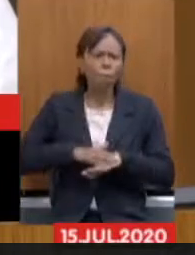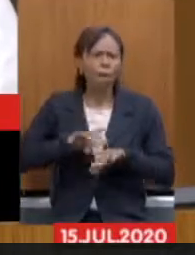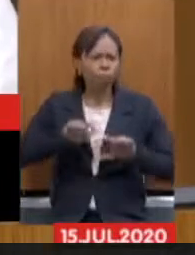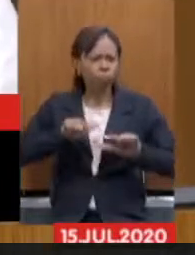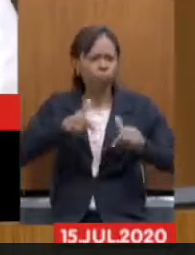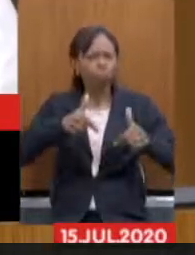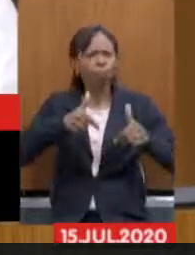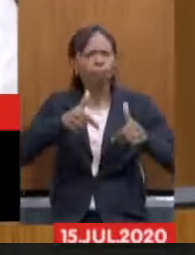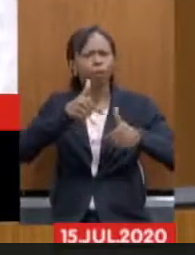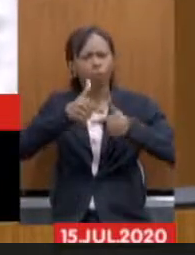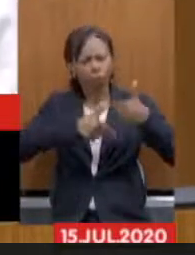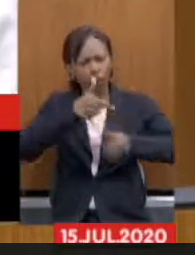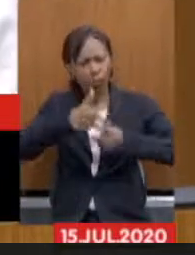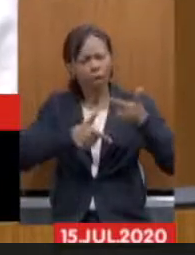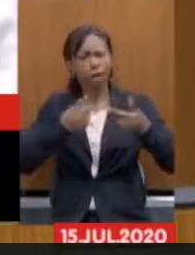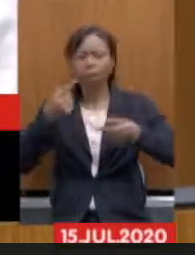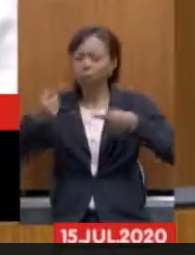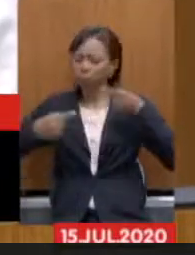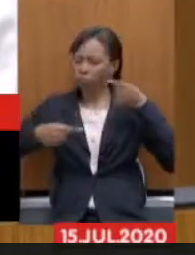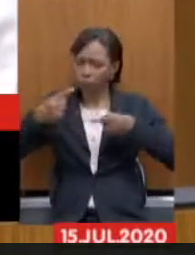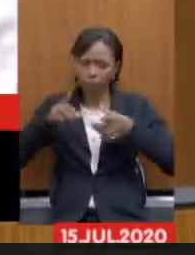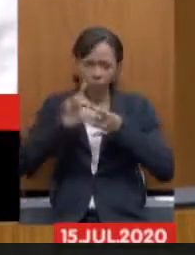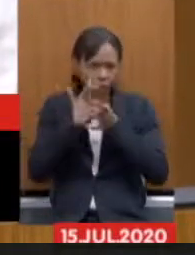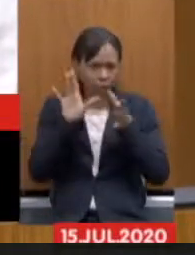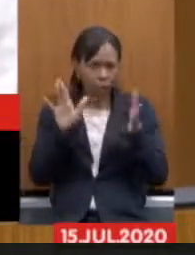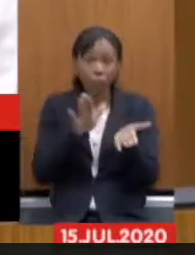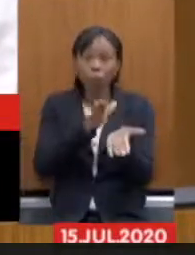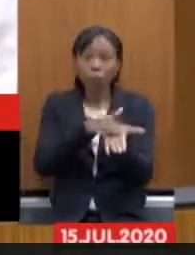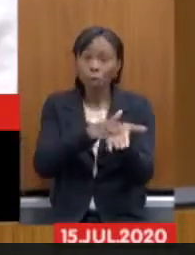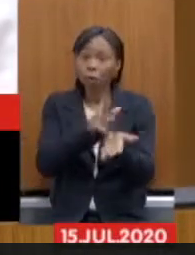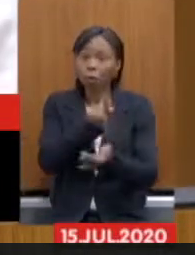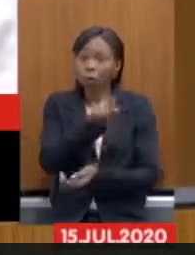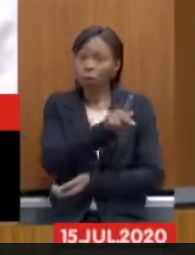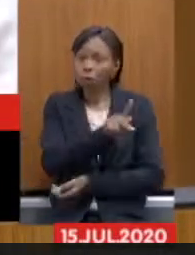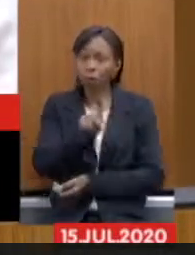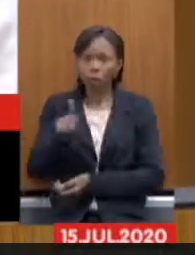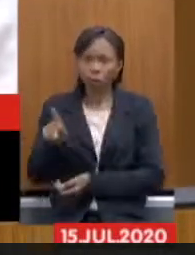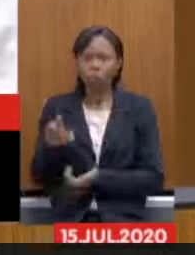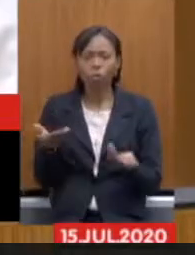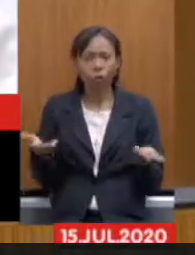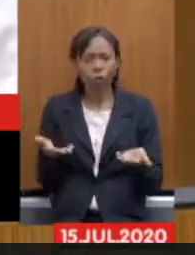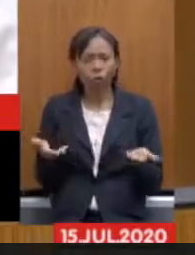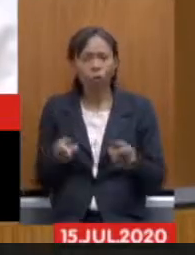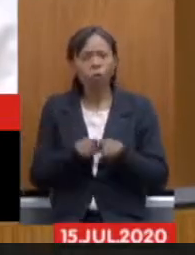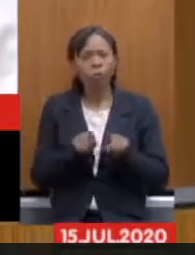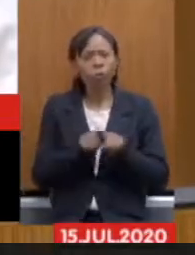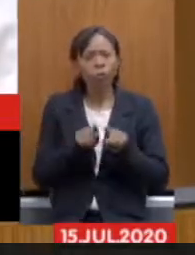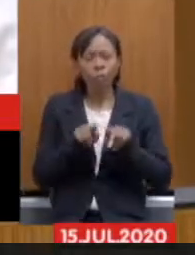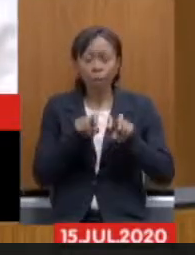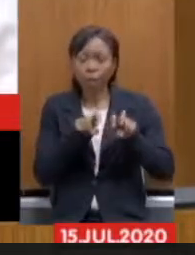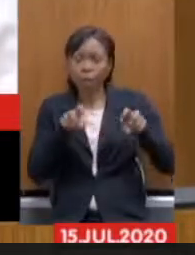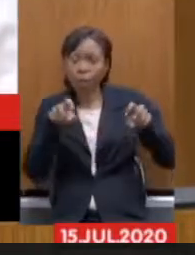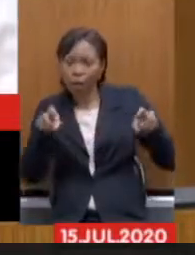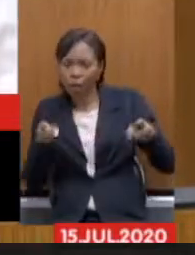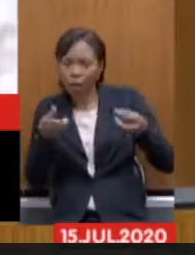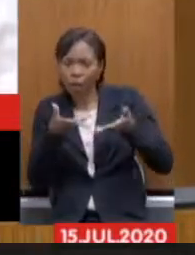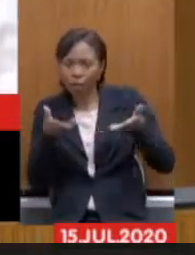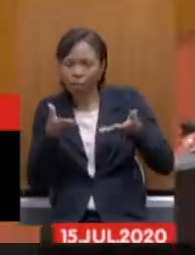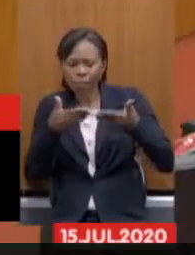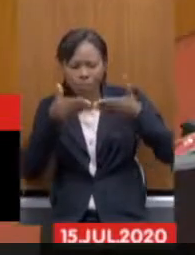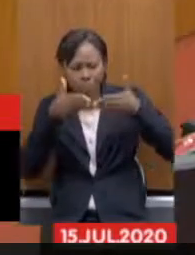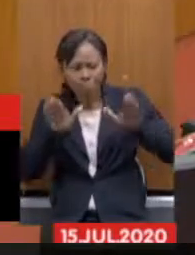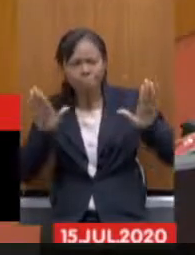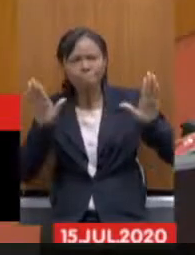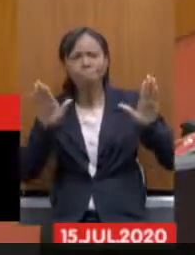abertos ao diálogo que tragam para gente parabenizar viu presidente a realizar pela condição hoje parabenizar a mesa por essa abertura